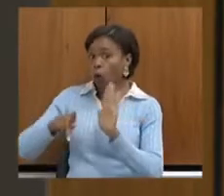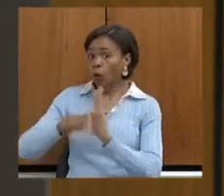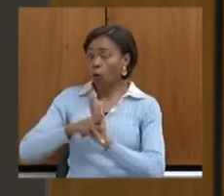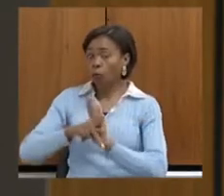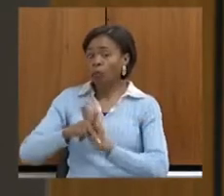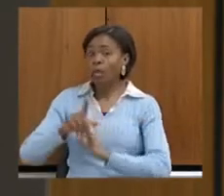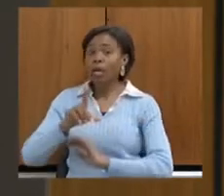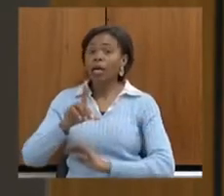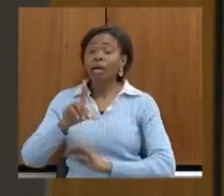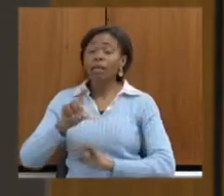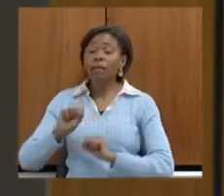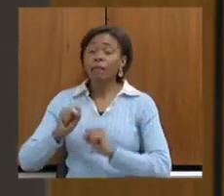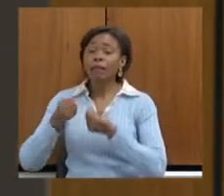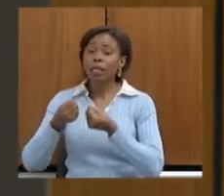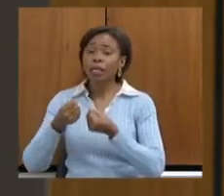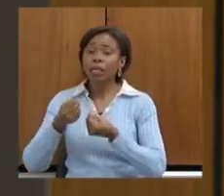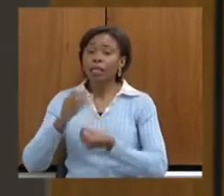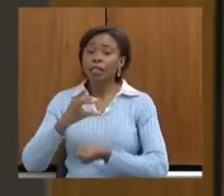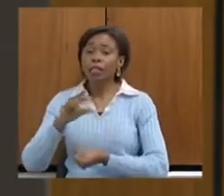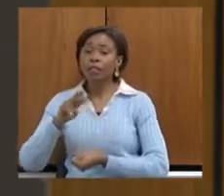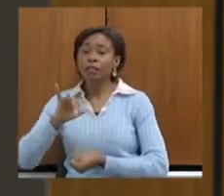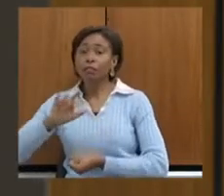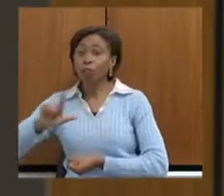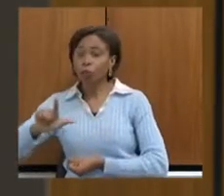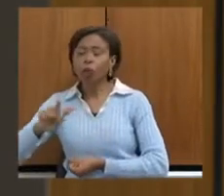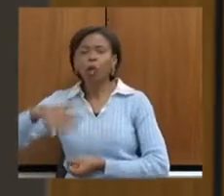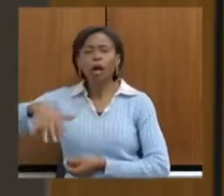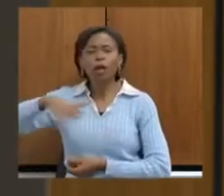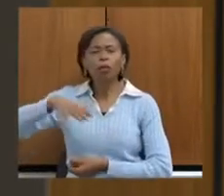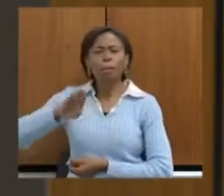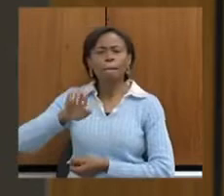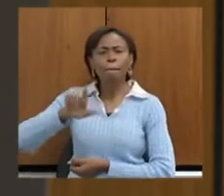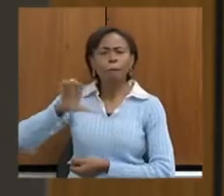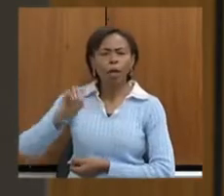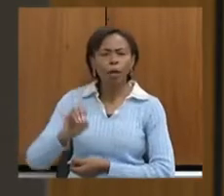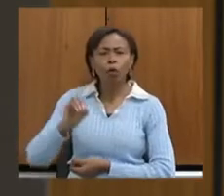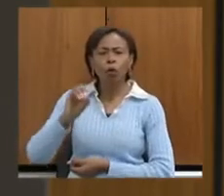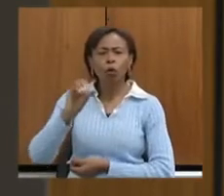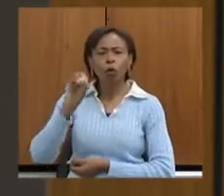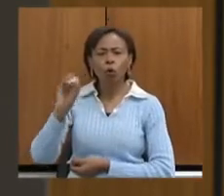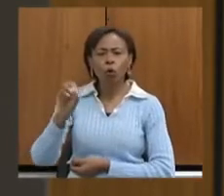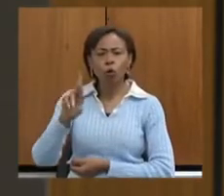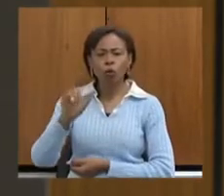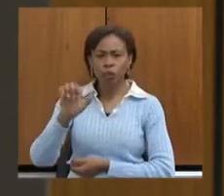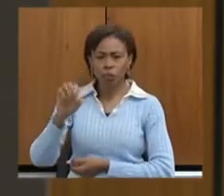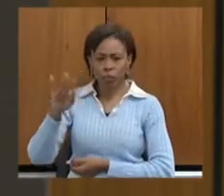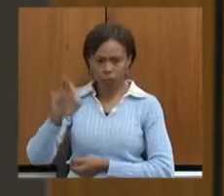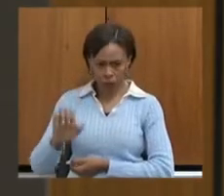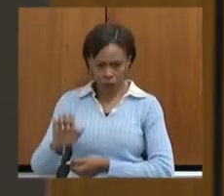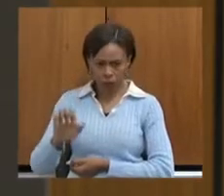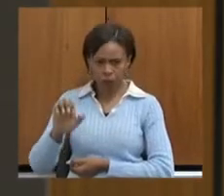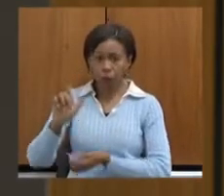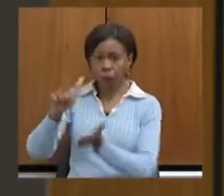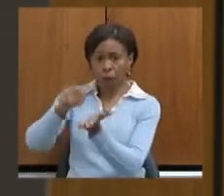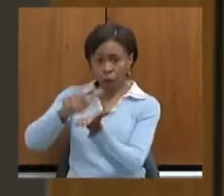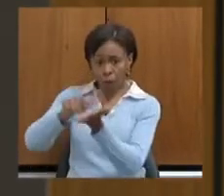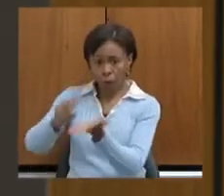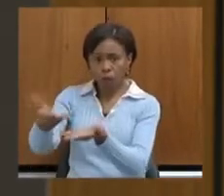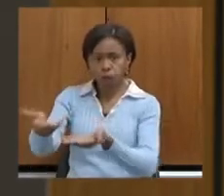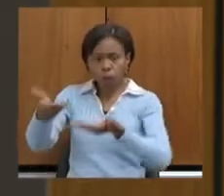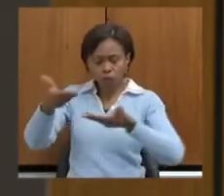Oriente e recebeu o papel ali da Defesa Civil em Belo Oriente Oi